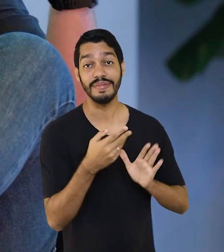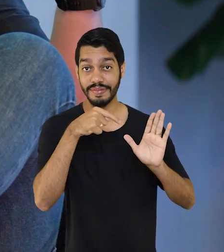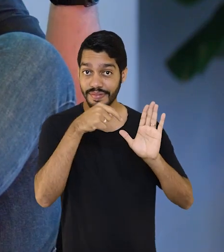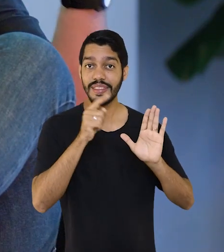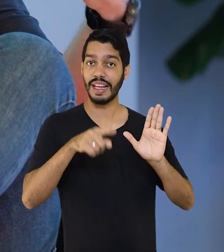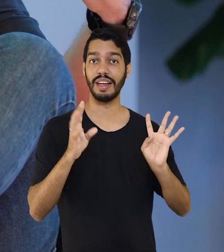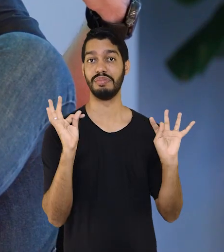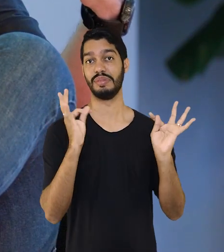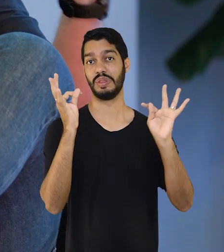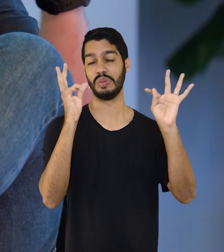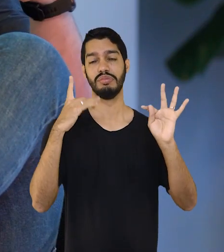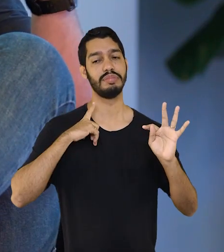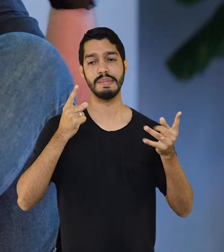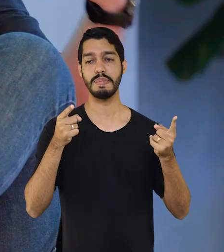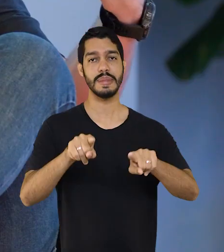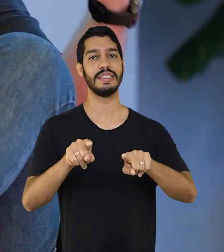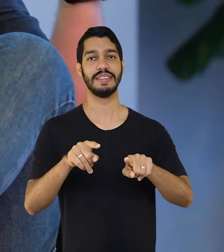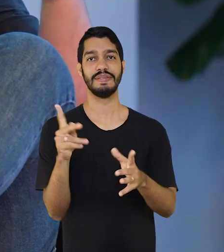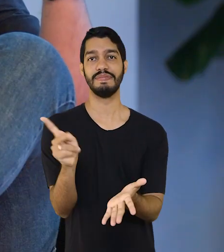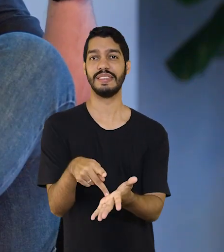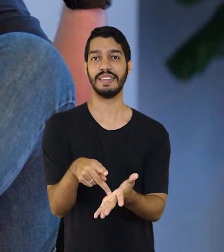nasceu para ser essa tecnologia que é um grande